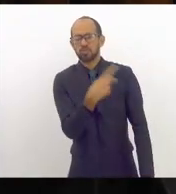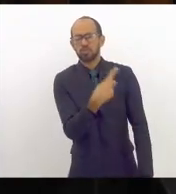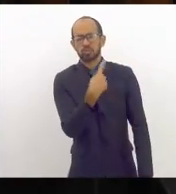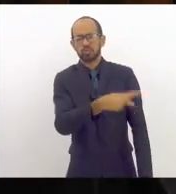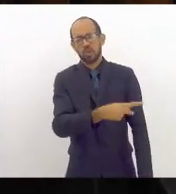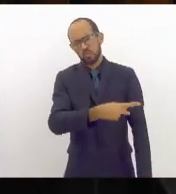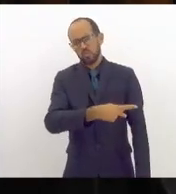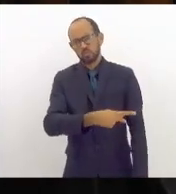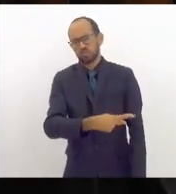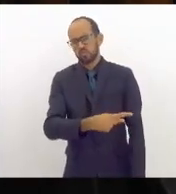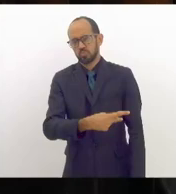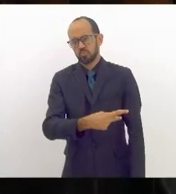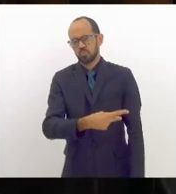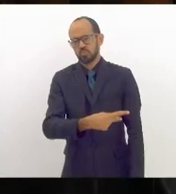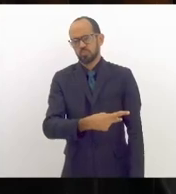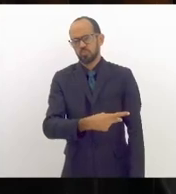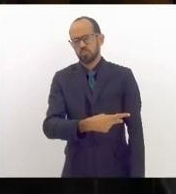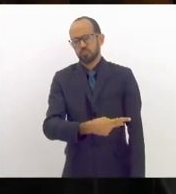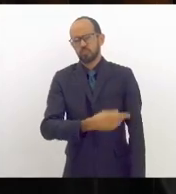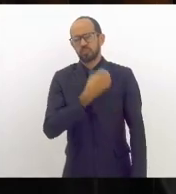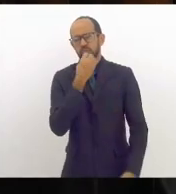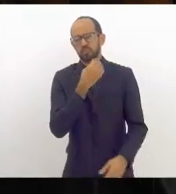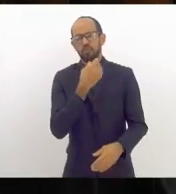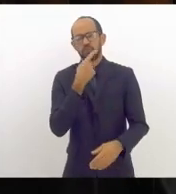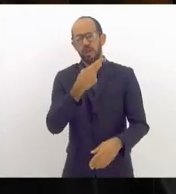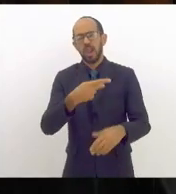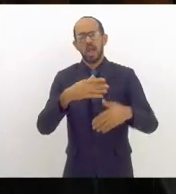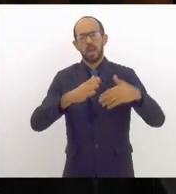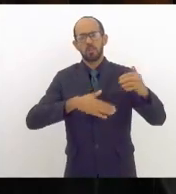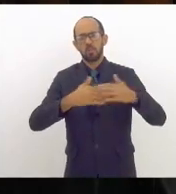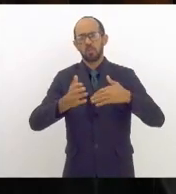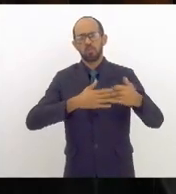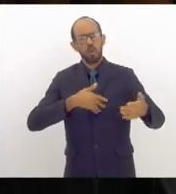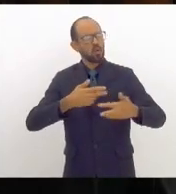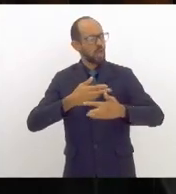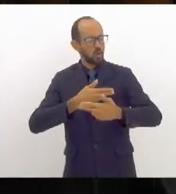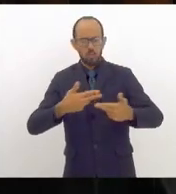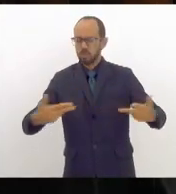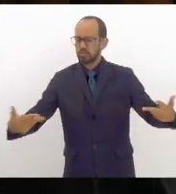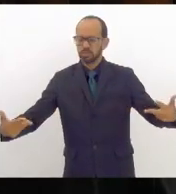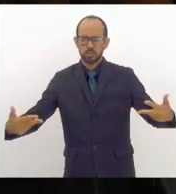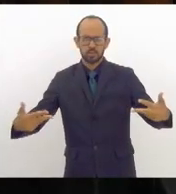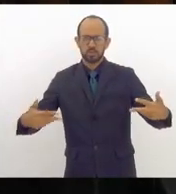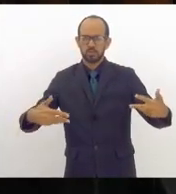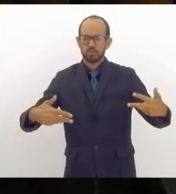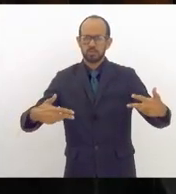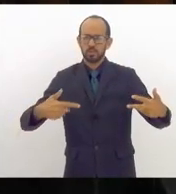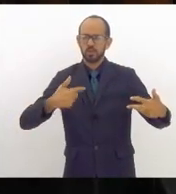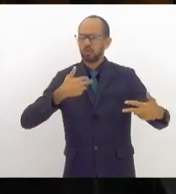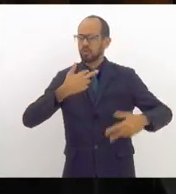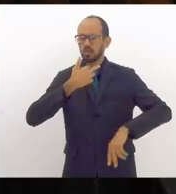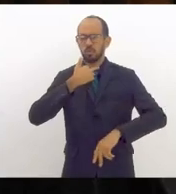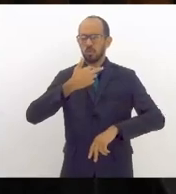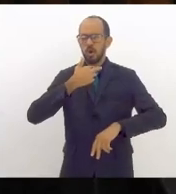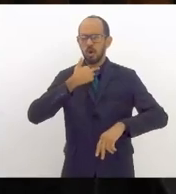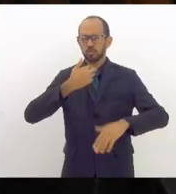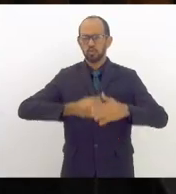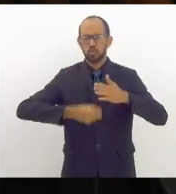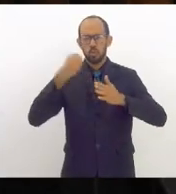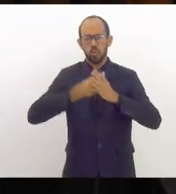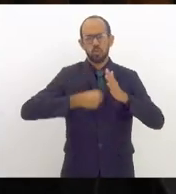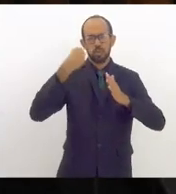excelência Tem de se manifestar como bem entender eu não posso lutar